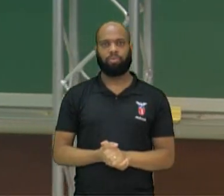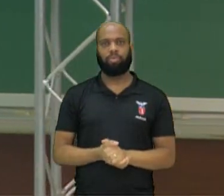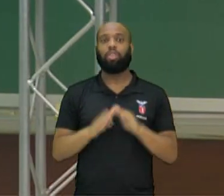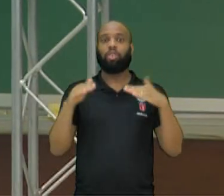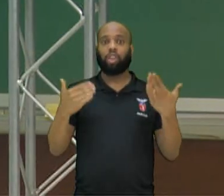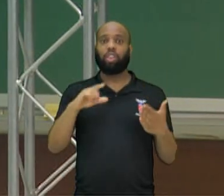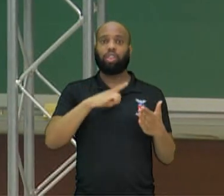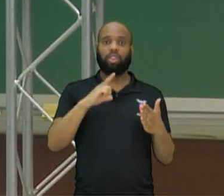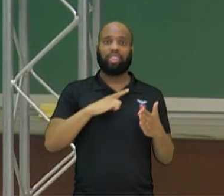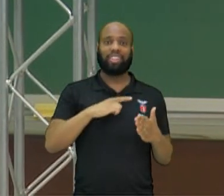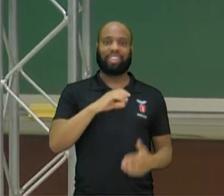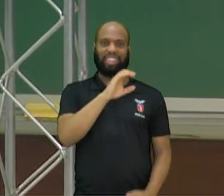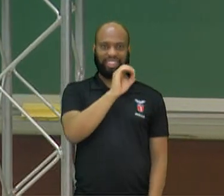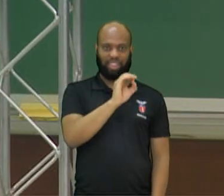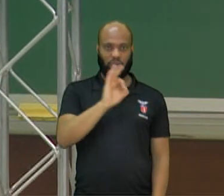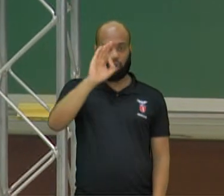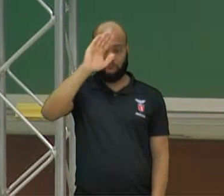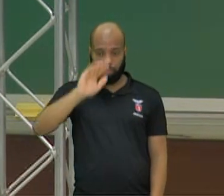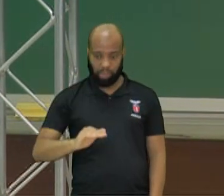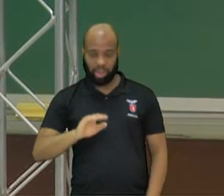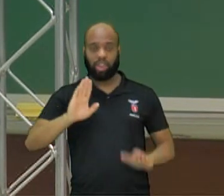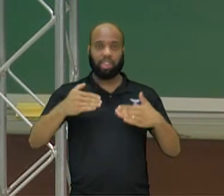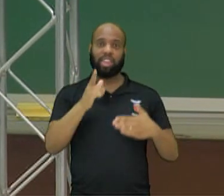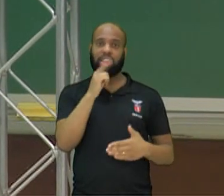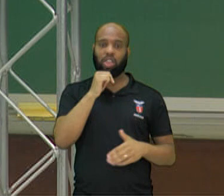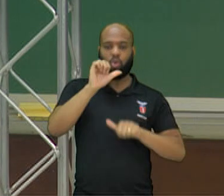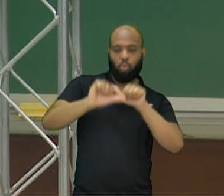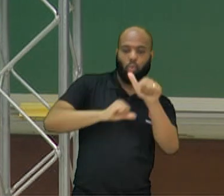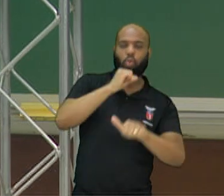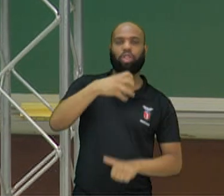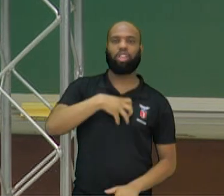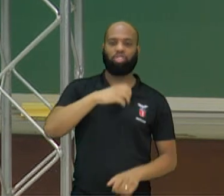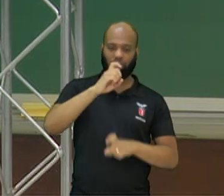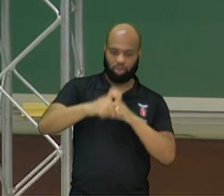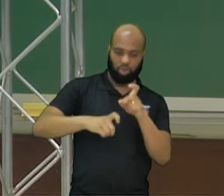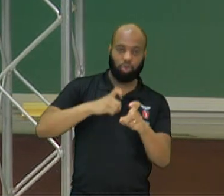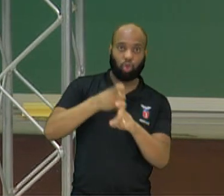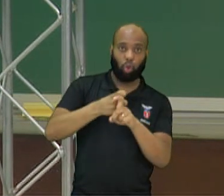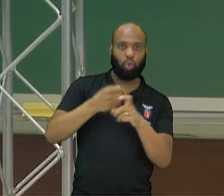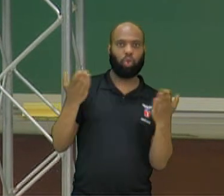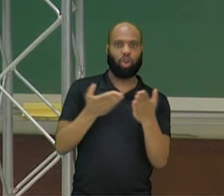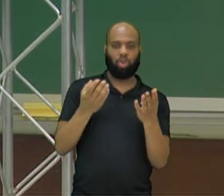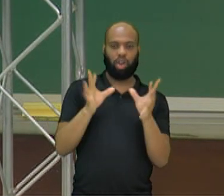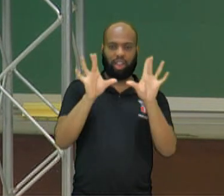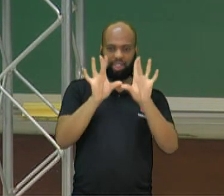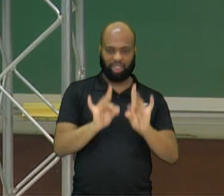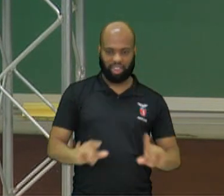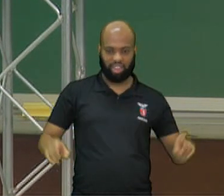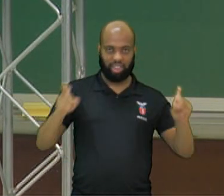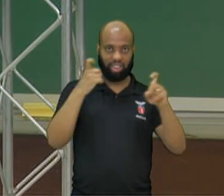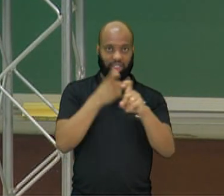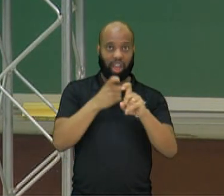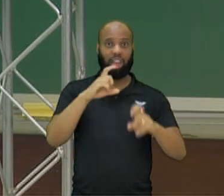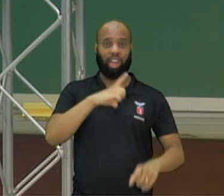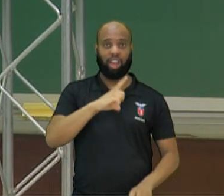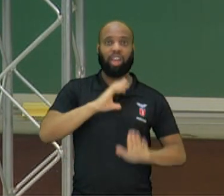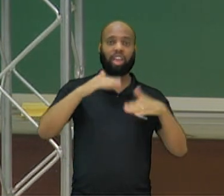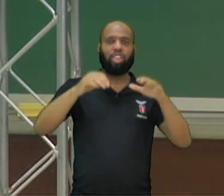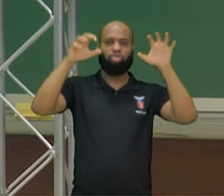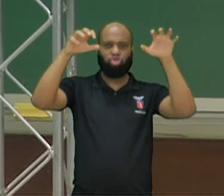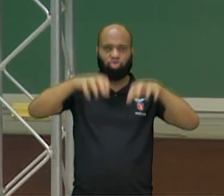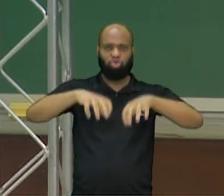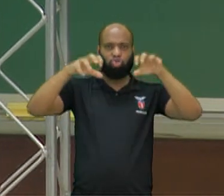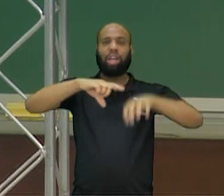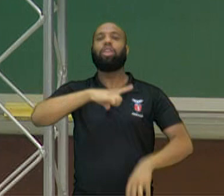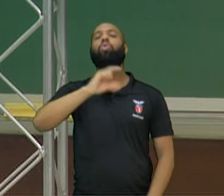como abaixo de 0 graus a água ela muda de estado físico, nesse caso aqui nós vamos ter, no caso das